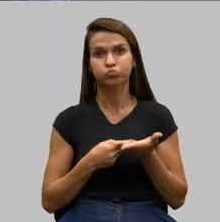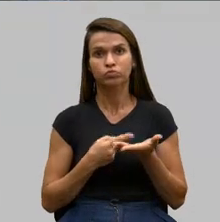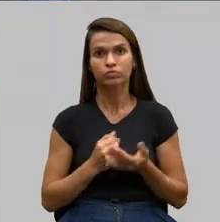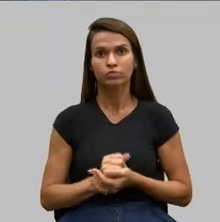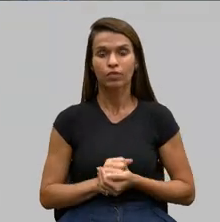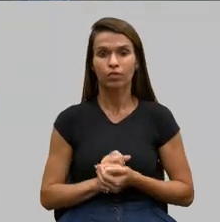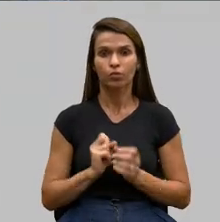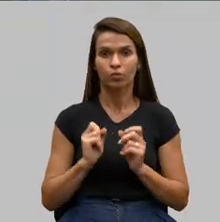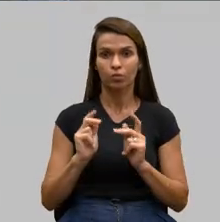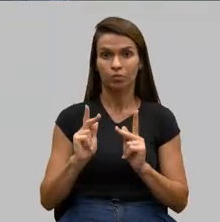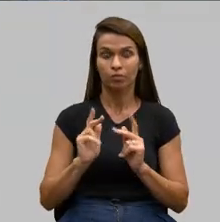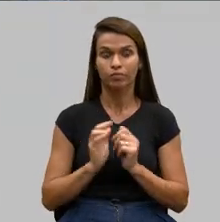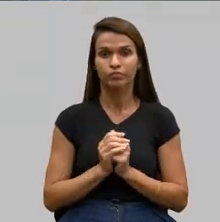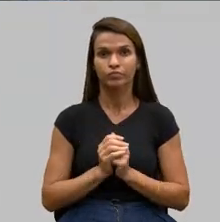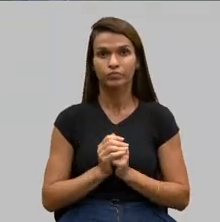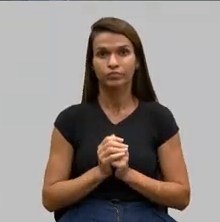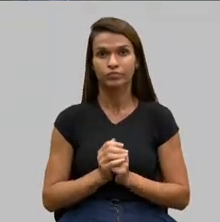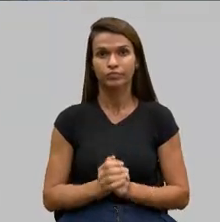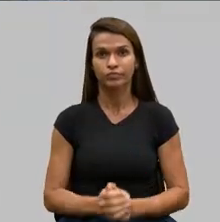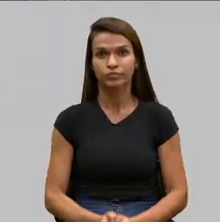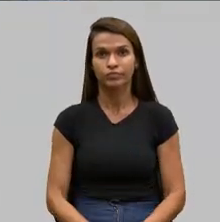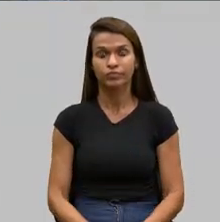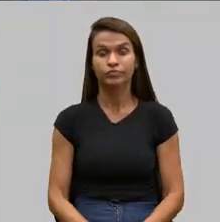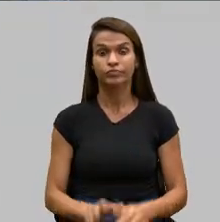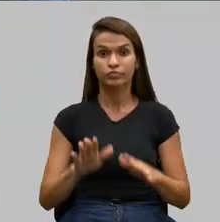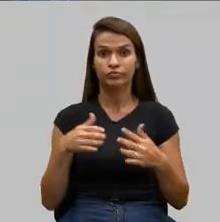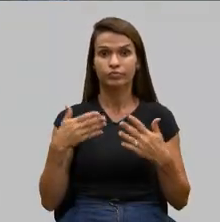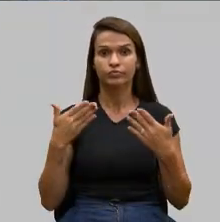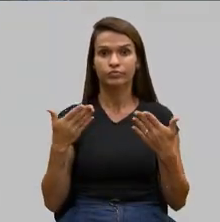Ok e o me